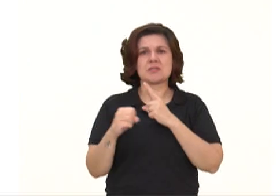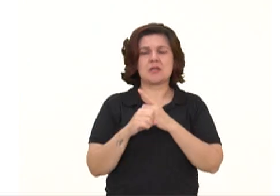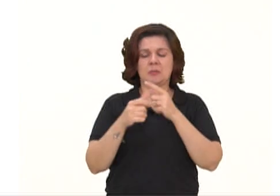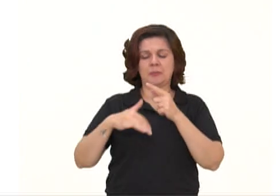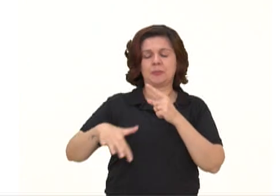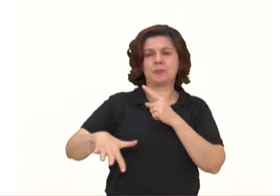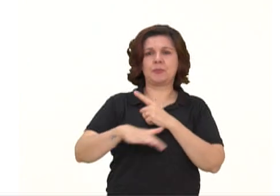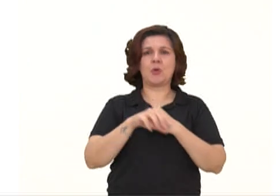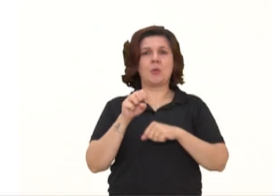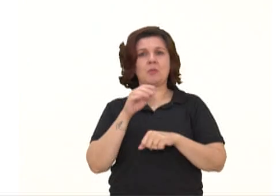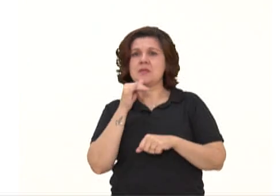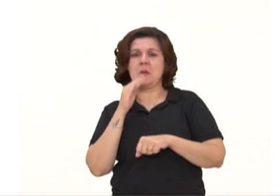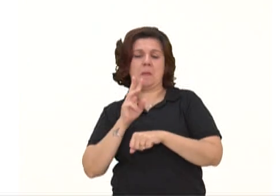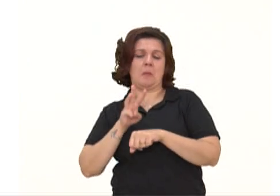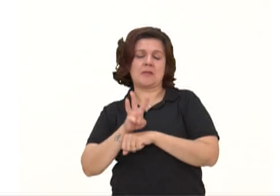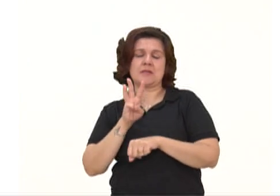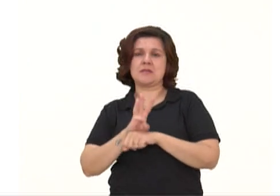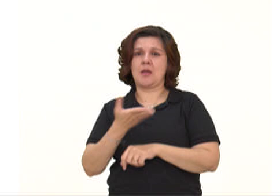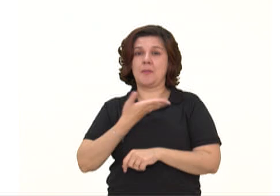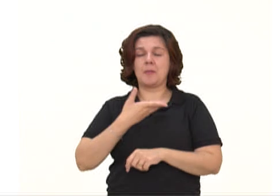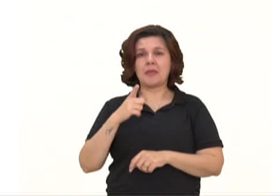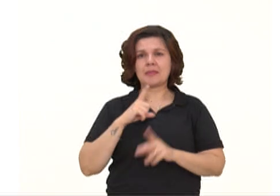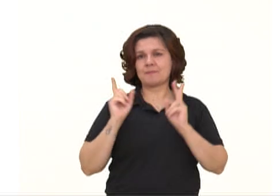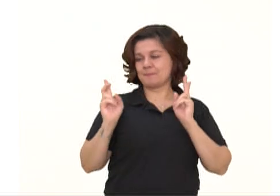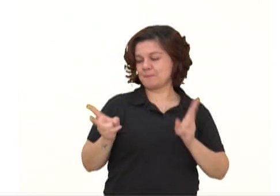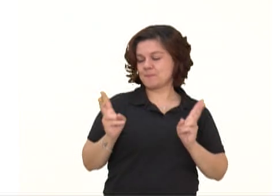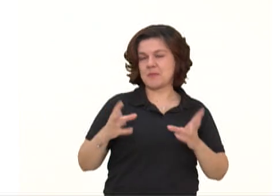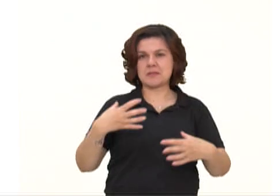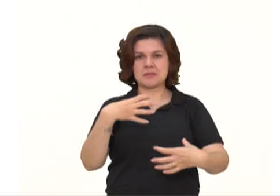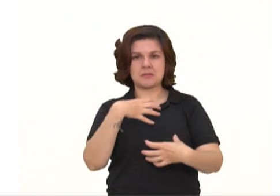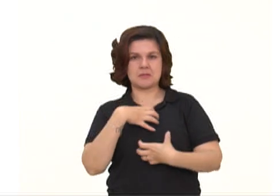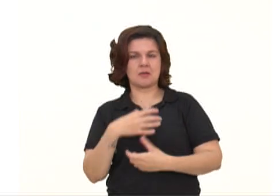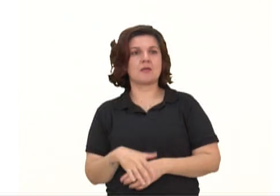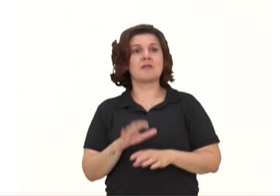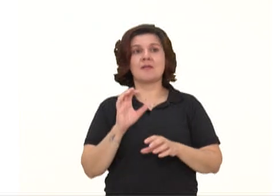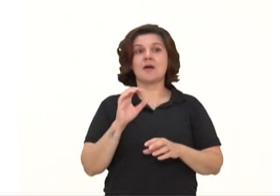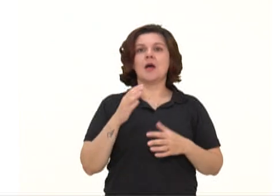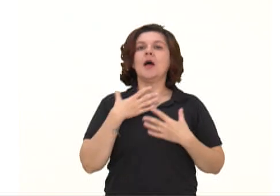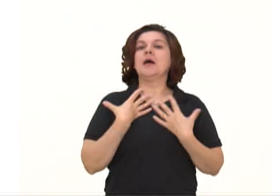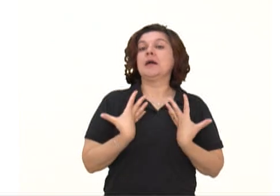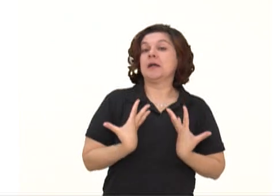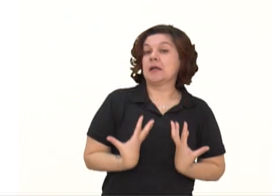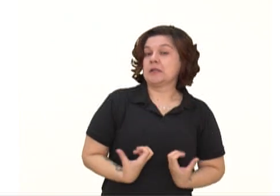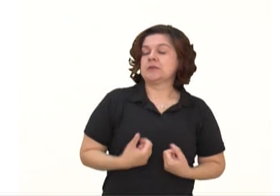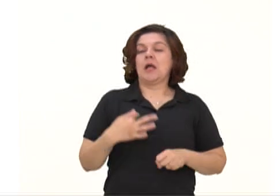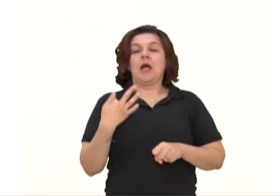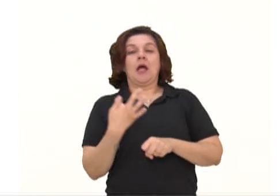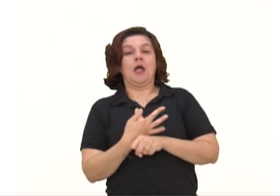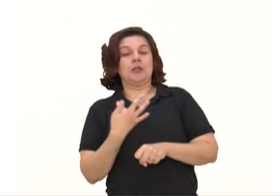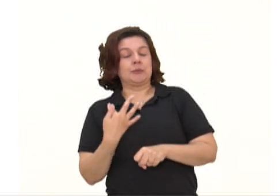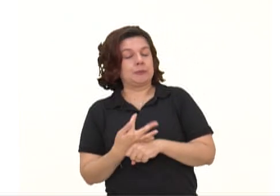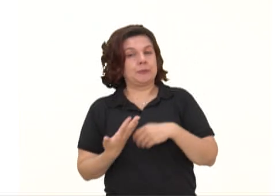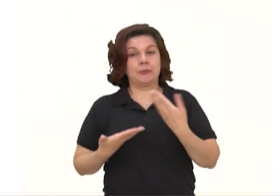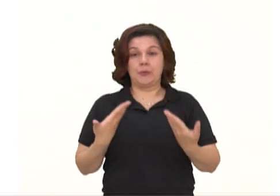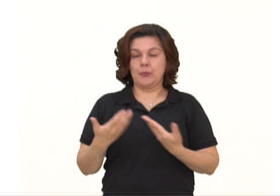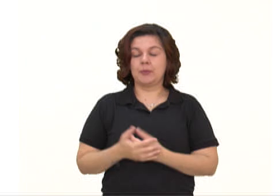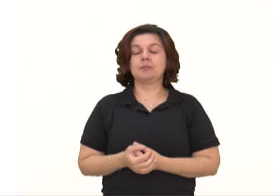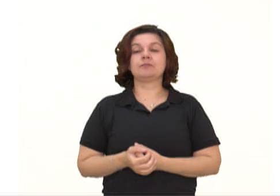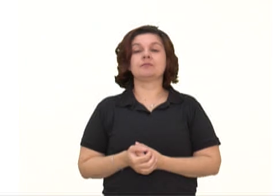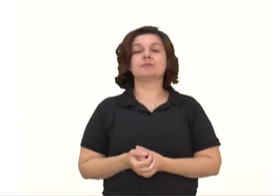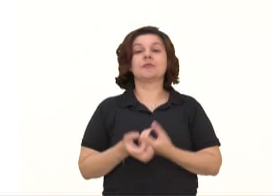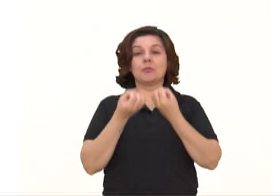com ele também se ele teve ali, está tendo ali as mesmas sensações corporais que você teve. Se ele está se sentindo cansado, se ele sentiu algum tipo de dor. Eu quero que